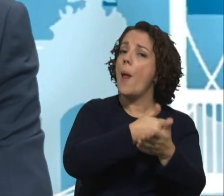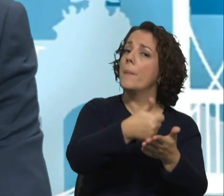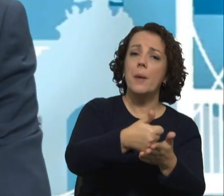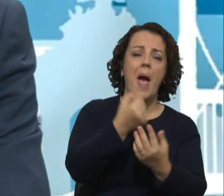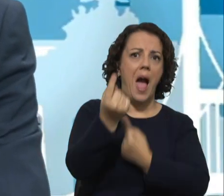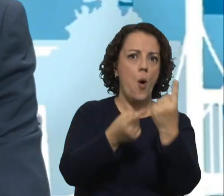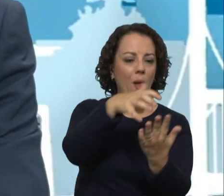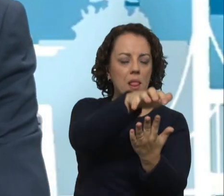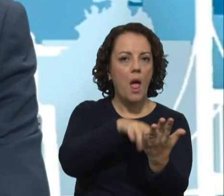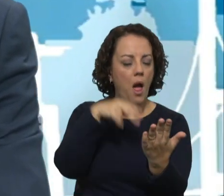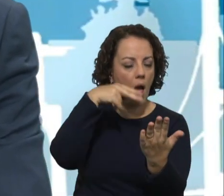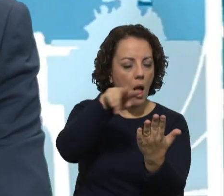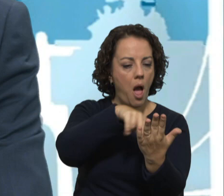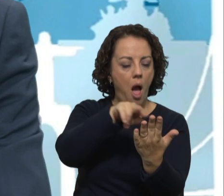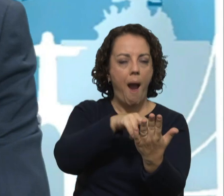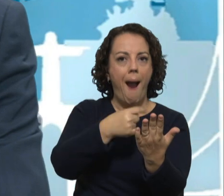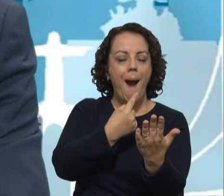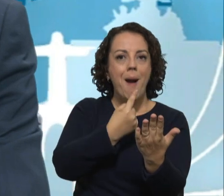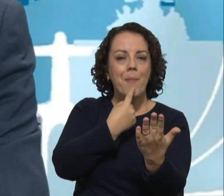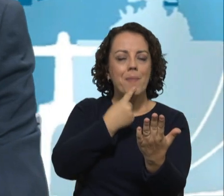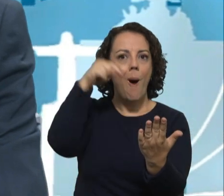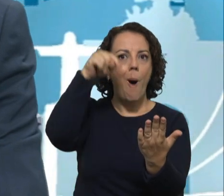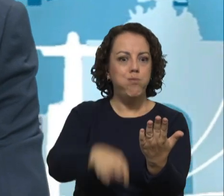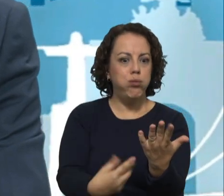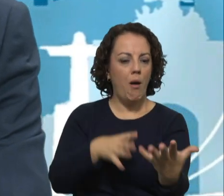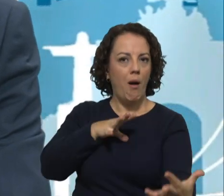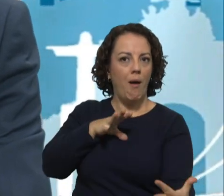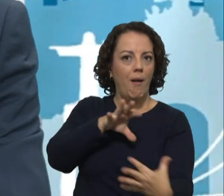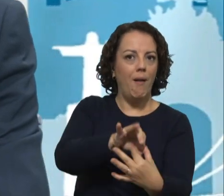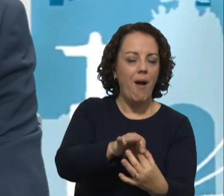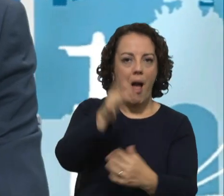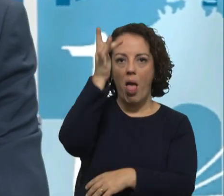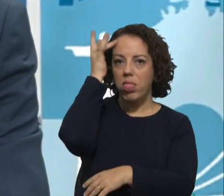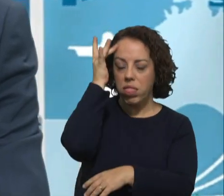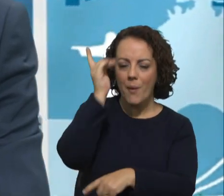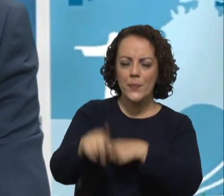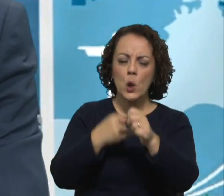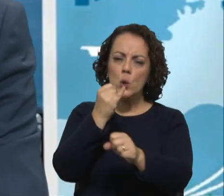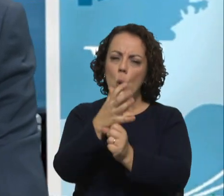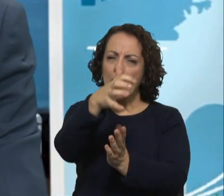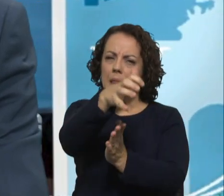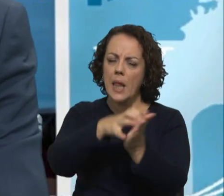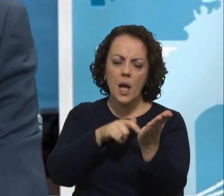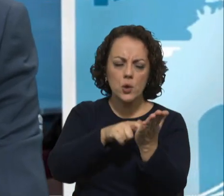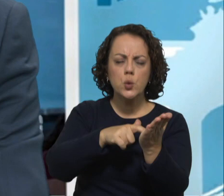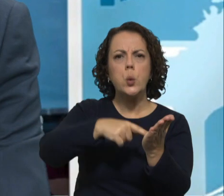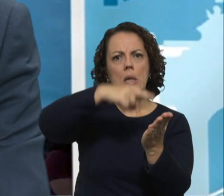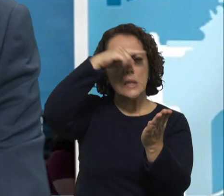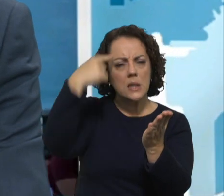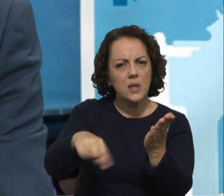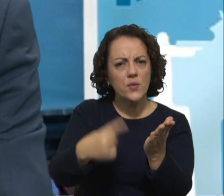nos ligamos mais espontaneamente, mais diretamente, mais facilmente. Há textos mais difíceis, que exigem provavelmente maior